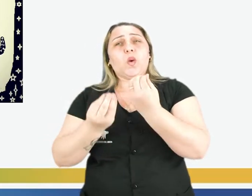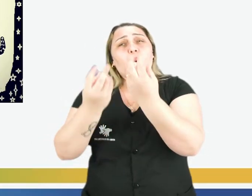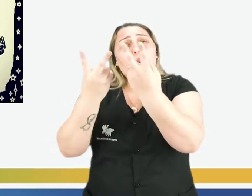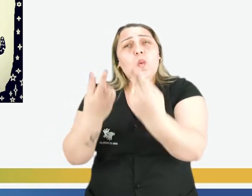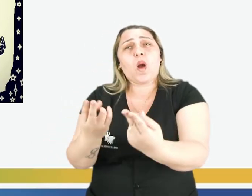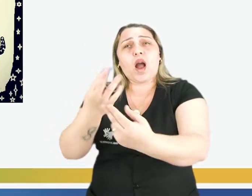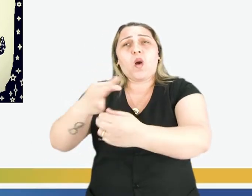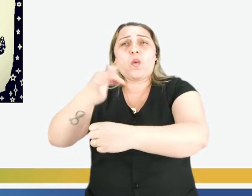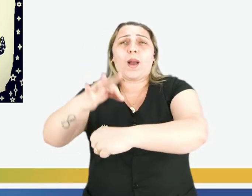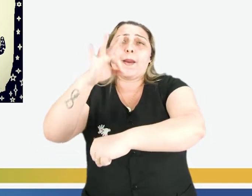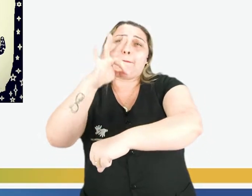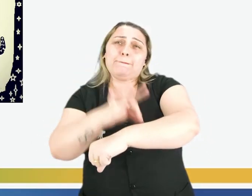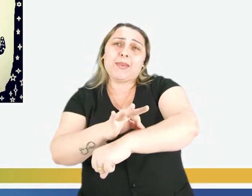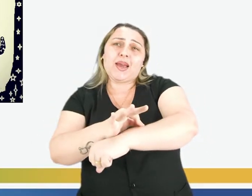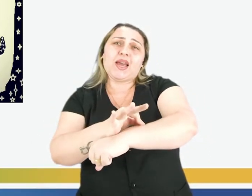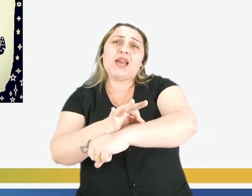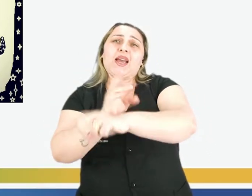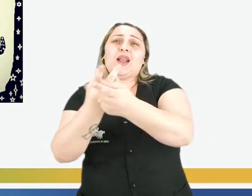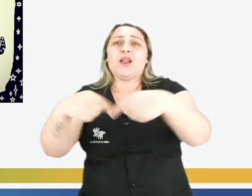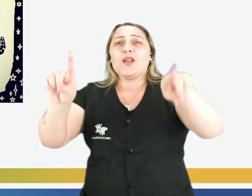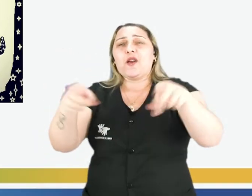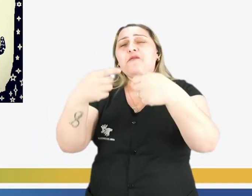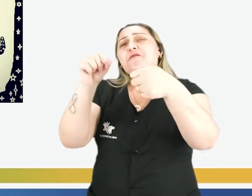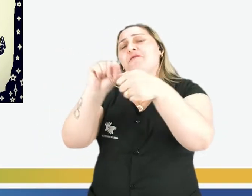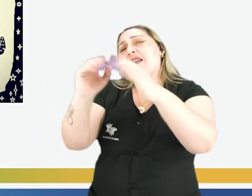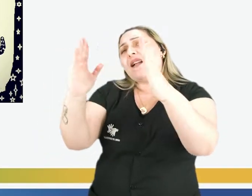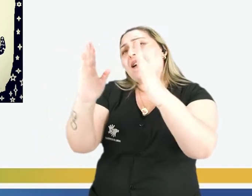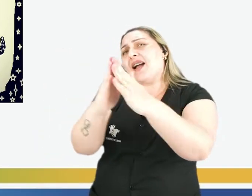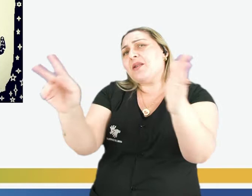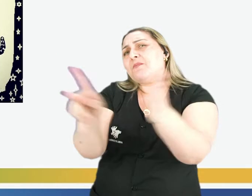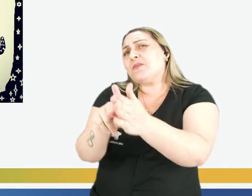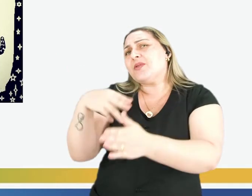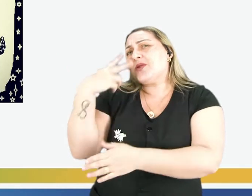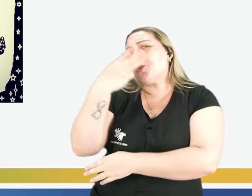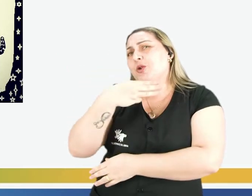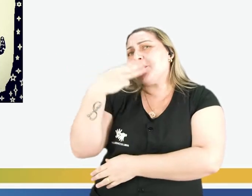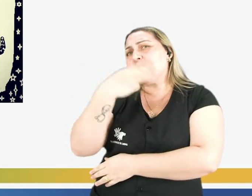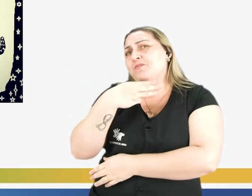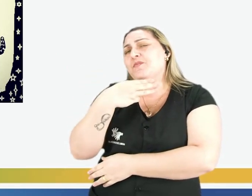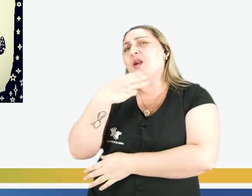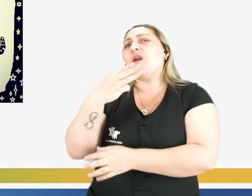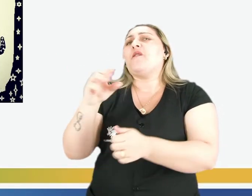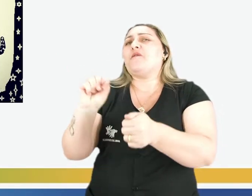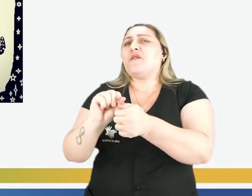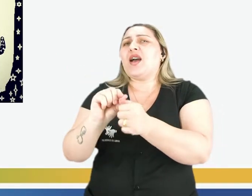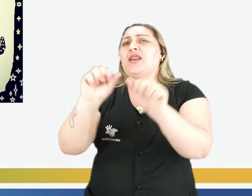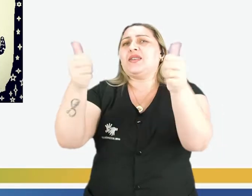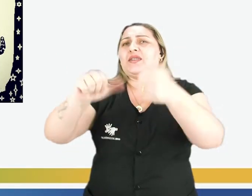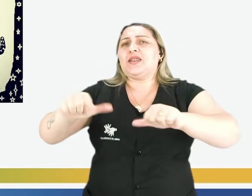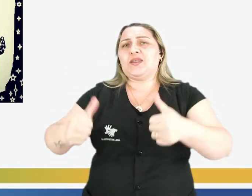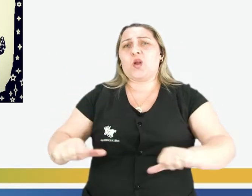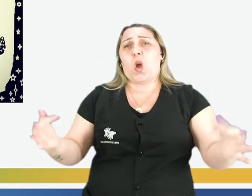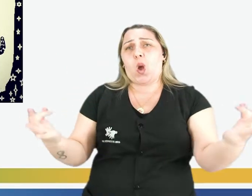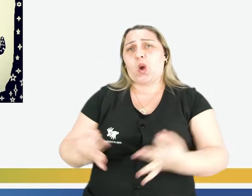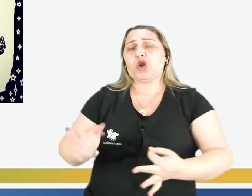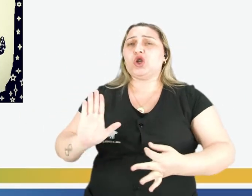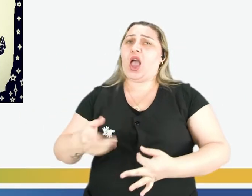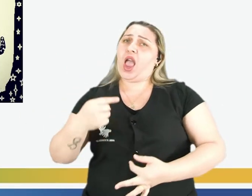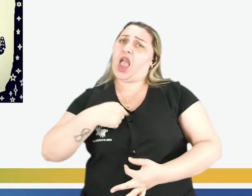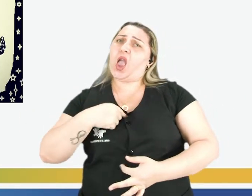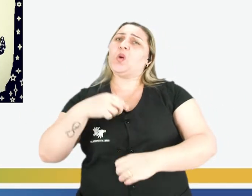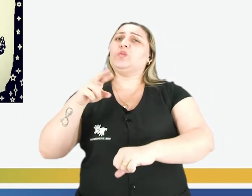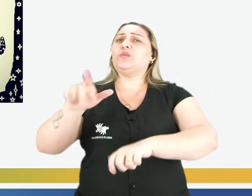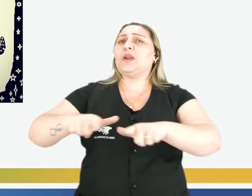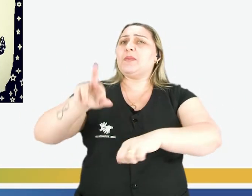abelha, com maestria, fez seu cortiço de mel. Compondo obra-prima, já eu trabalho rimas